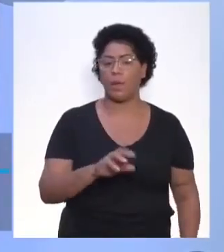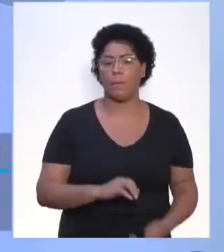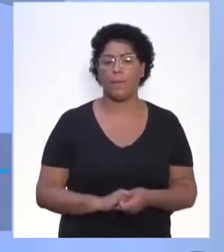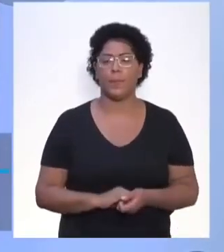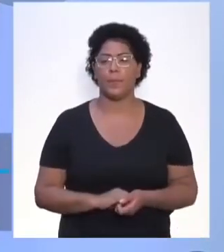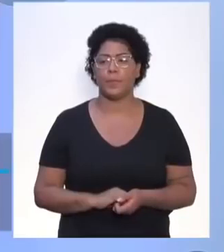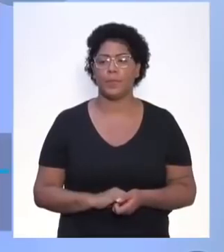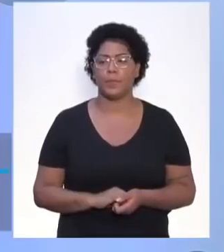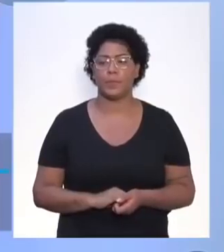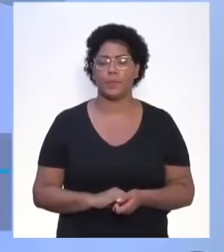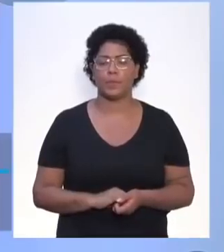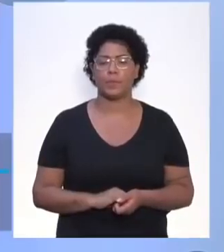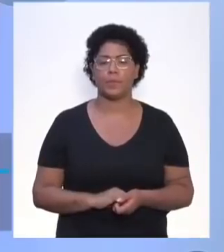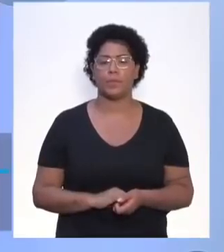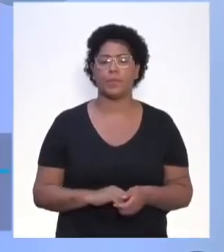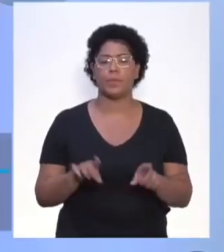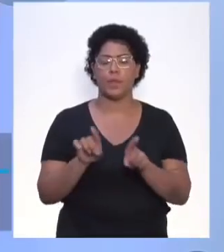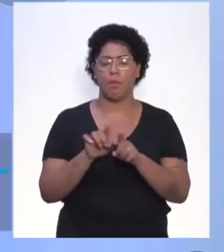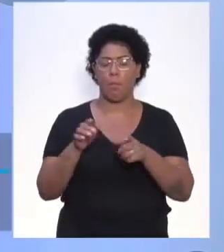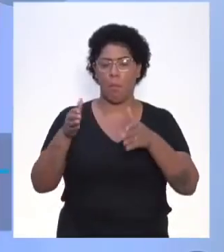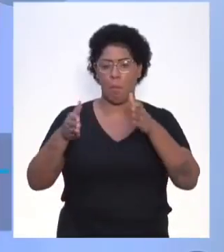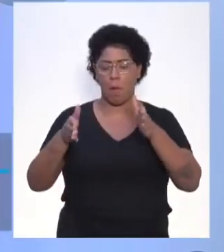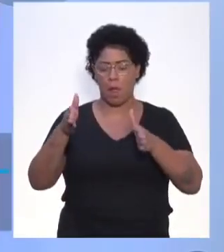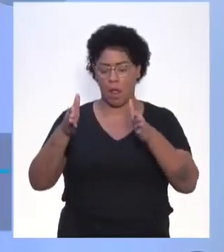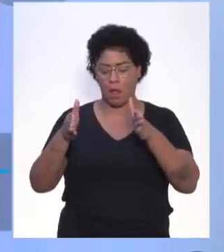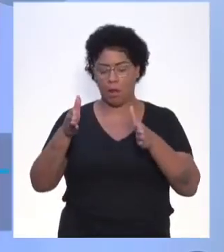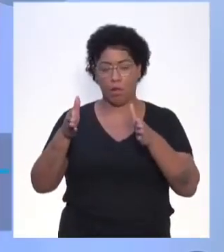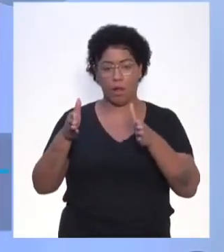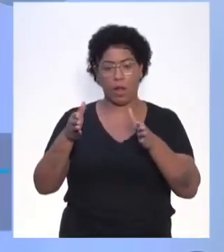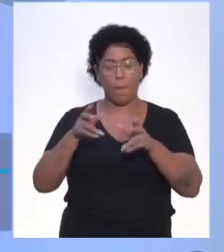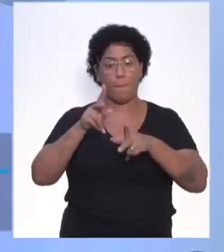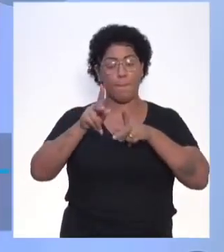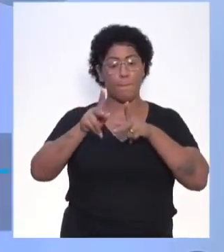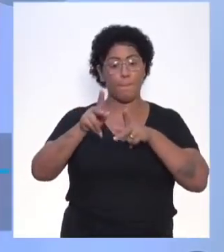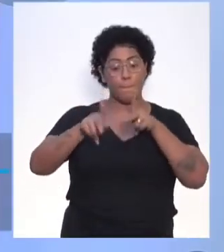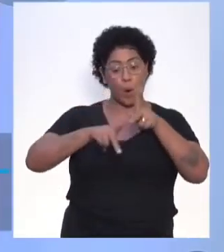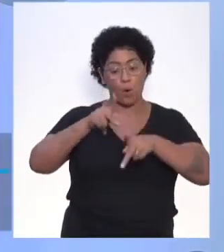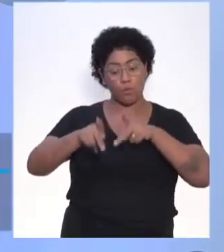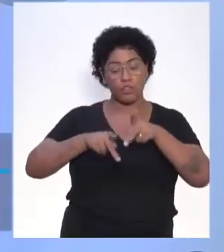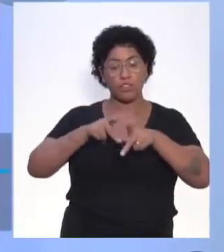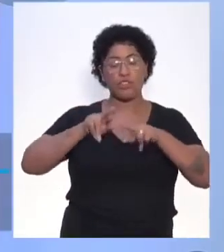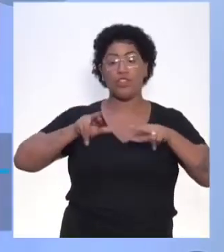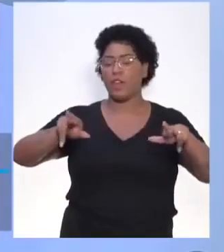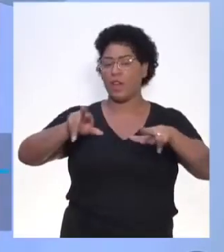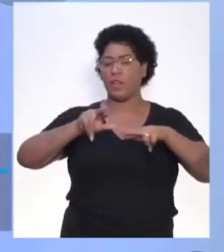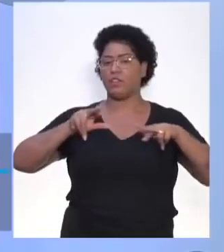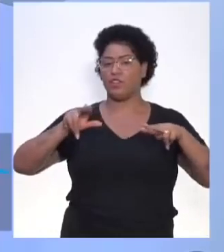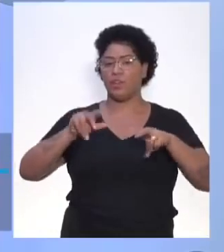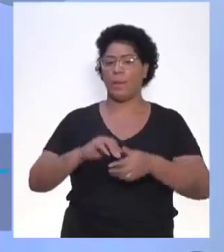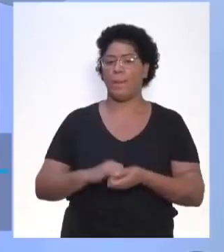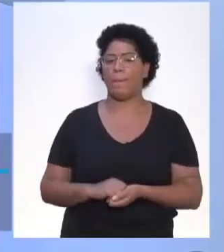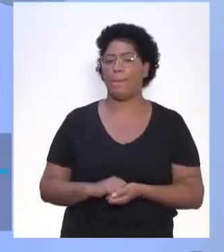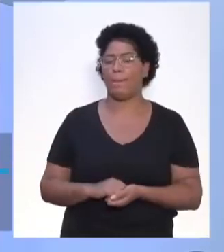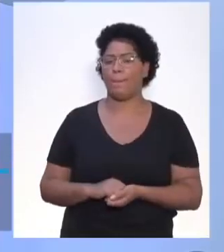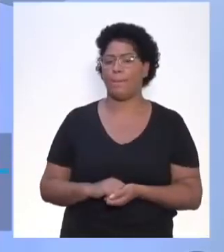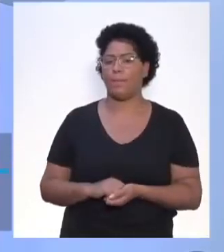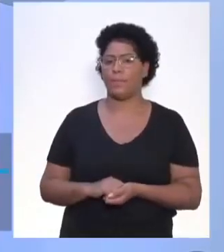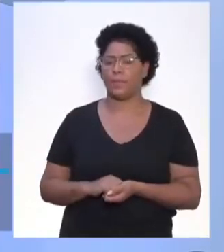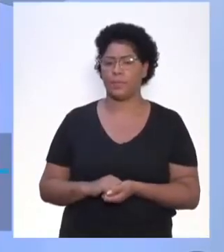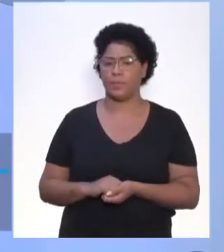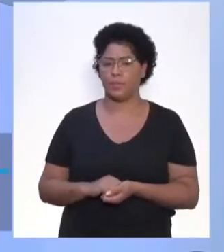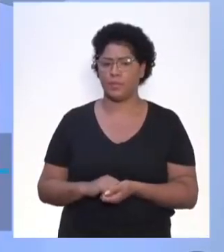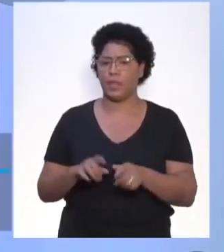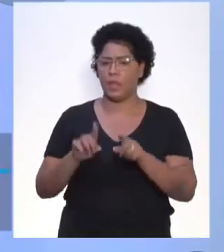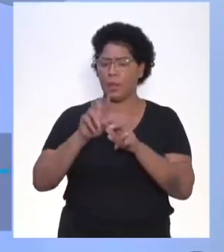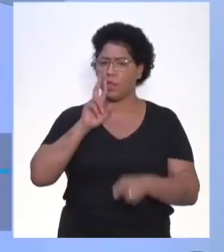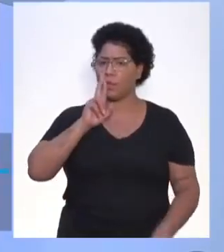que foi colocado no mesmo espaço territorial pessoas de culturas diferentes. E aí outros professores estão